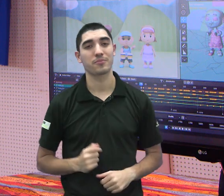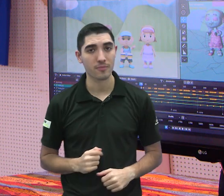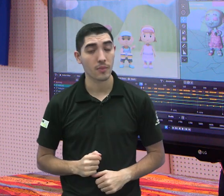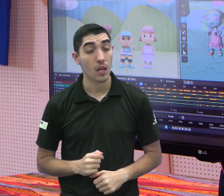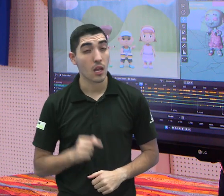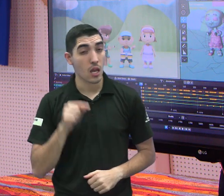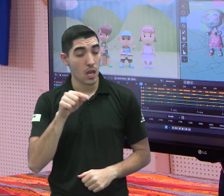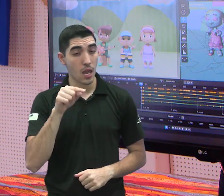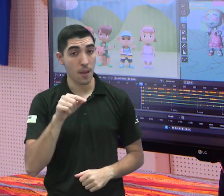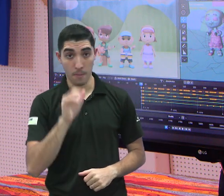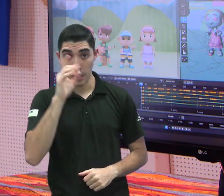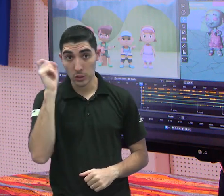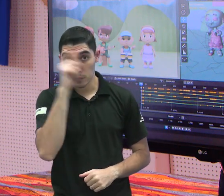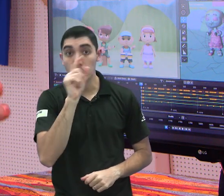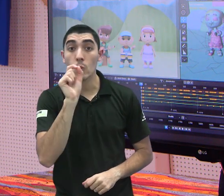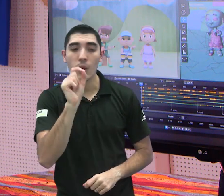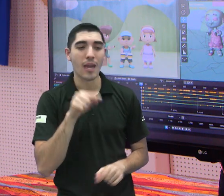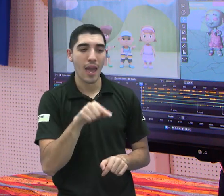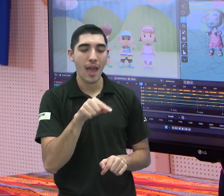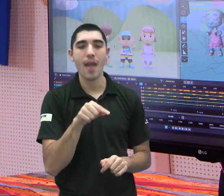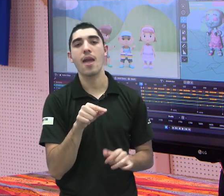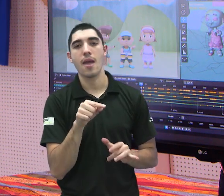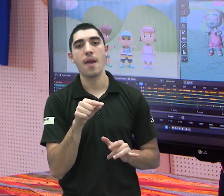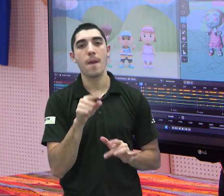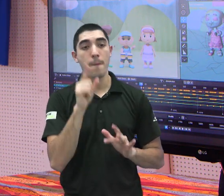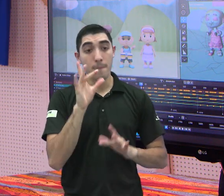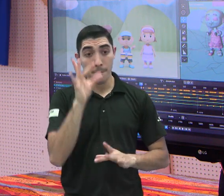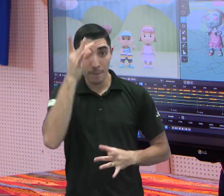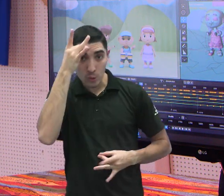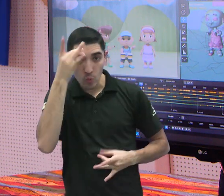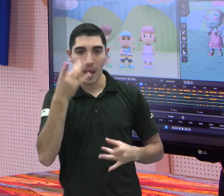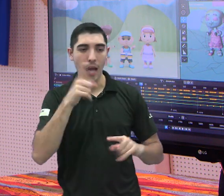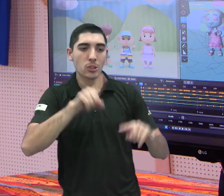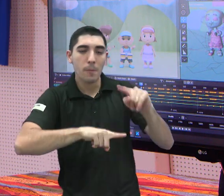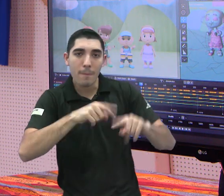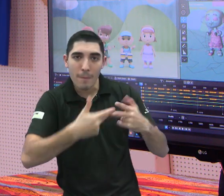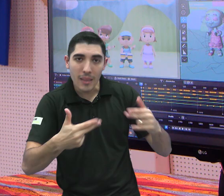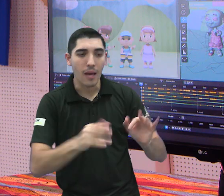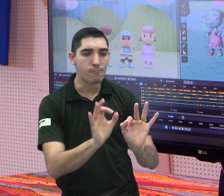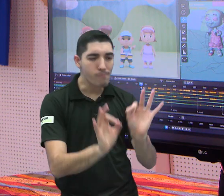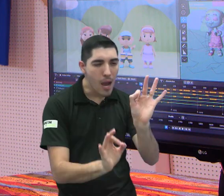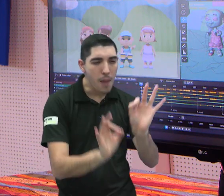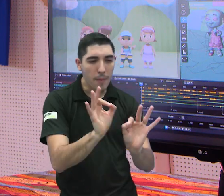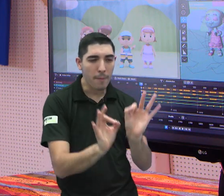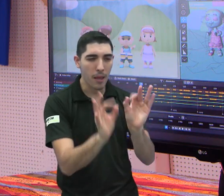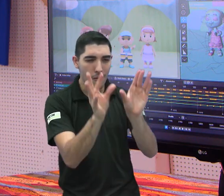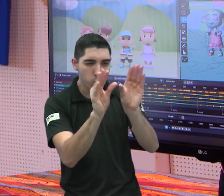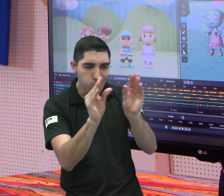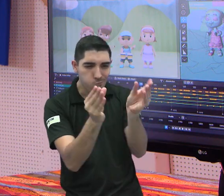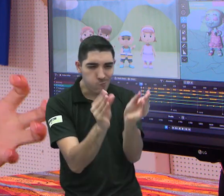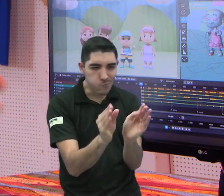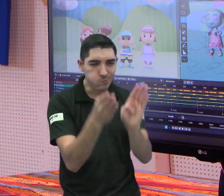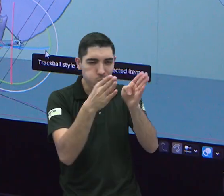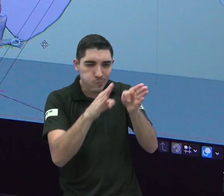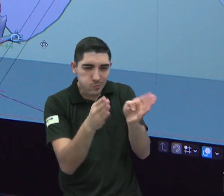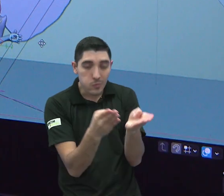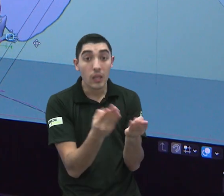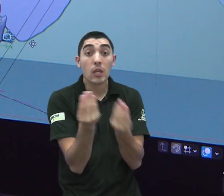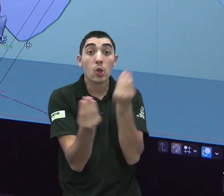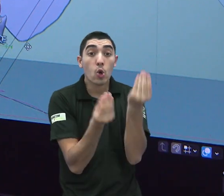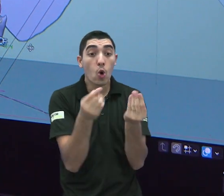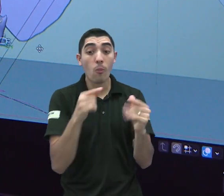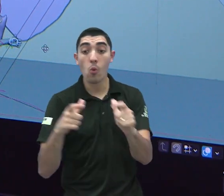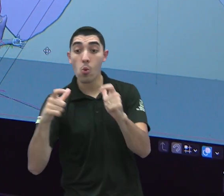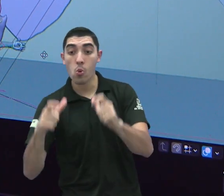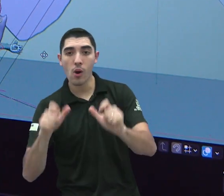mais complexa, assim, essa etapa de modelagem dos objetos e personagens, né? E a junção disso tudo